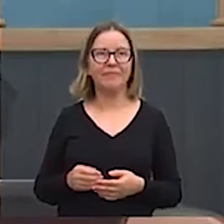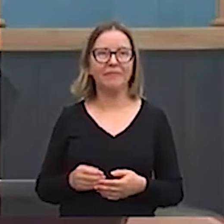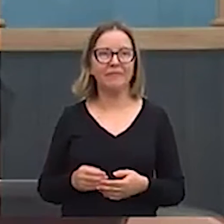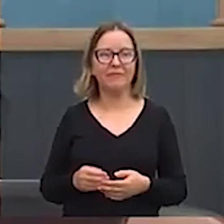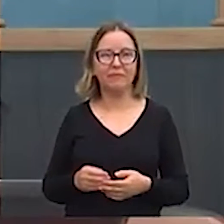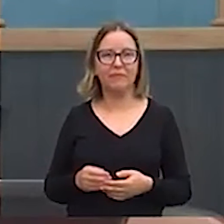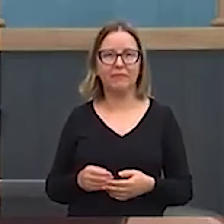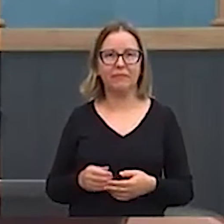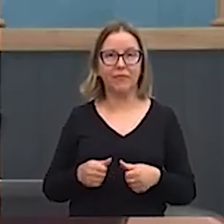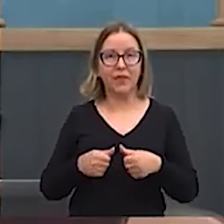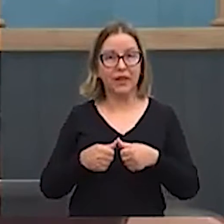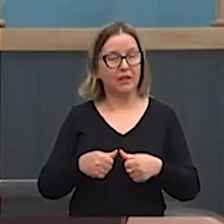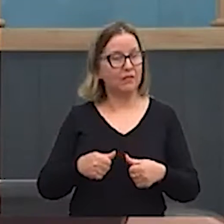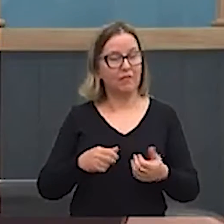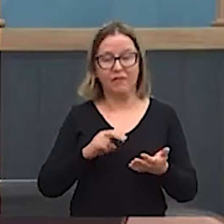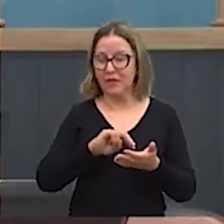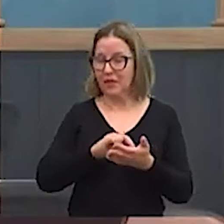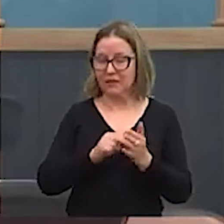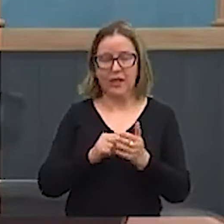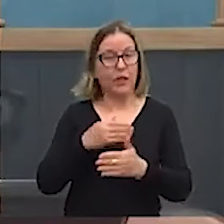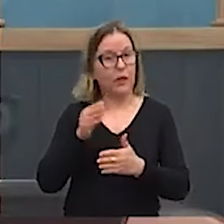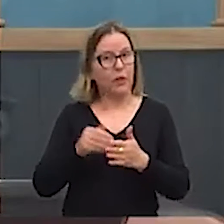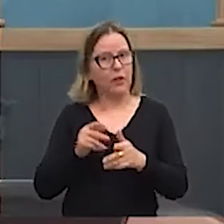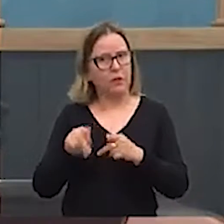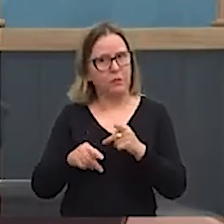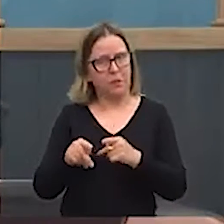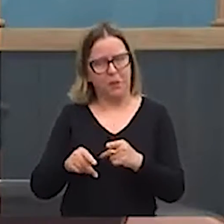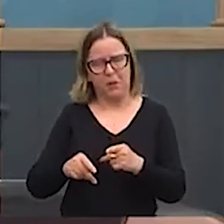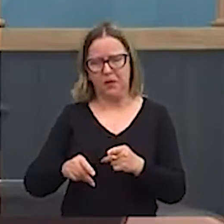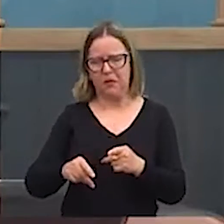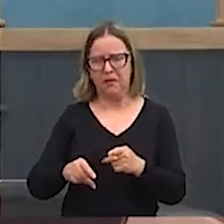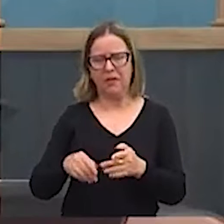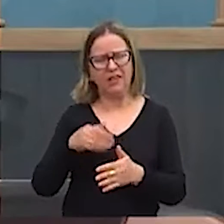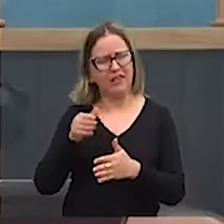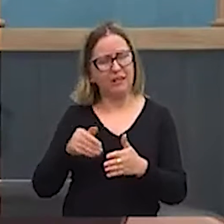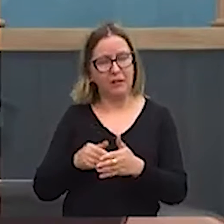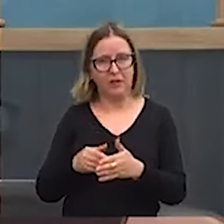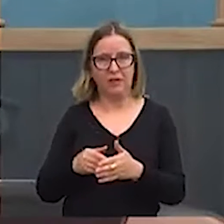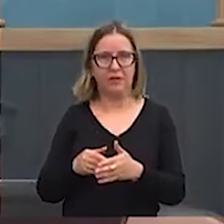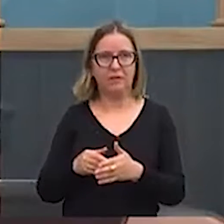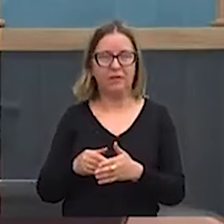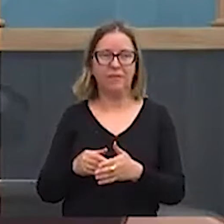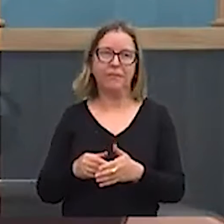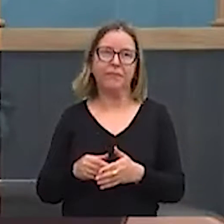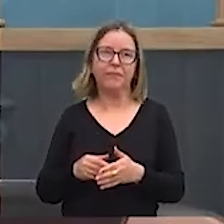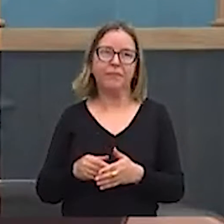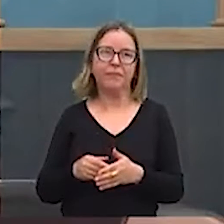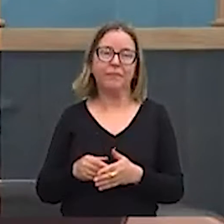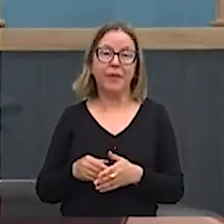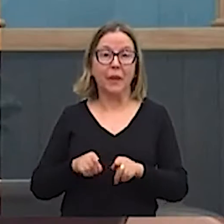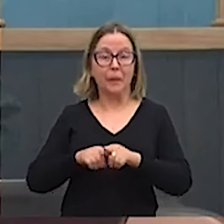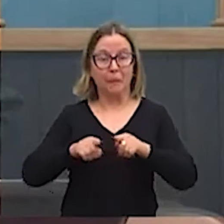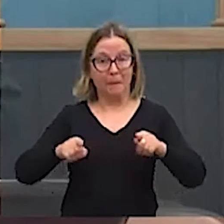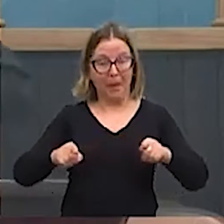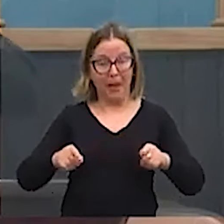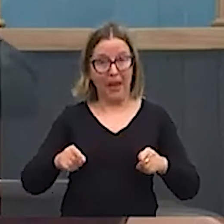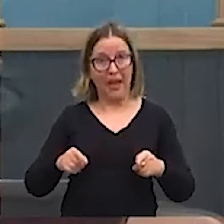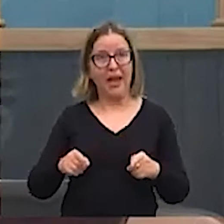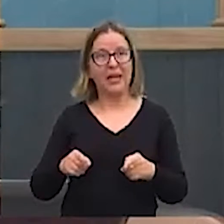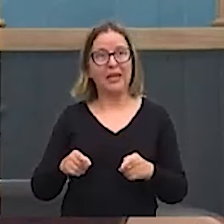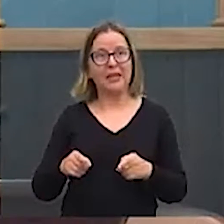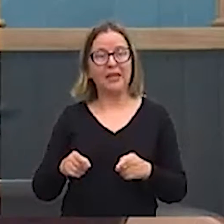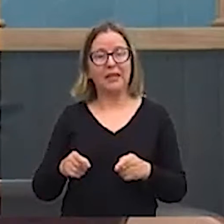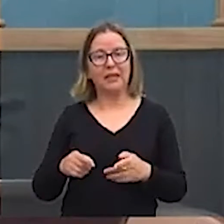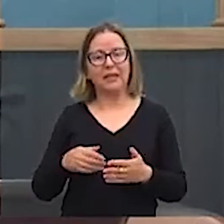isso não significa que todas as pessoas, sem exceção, mas que todas as pessoas, sem distinção, em